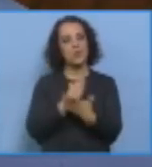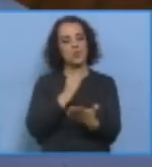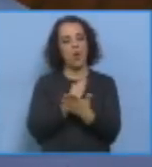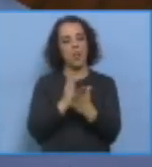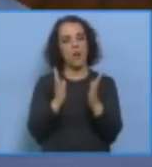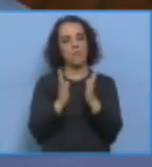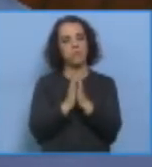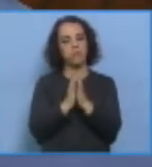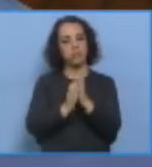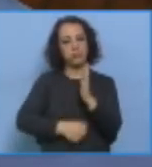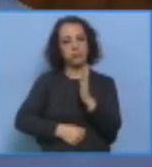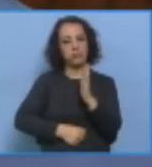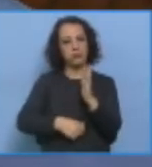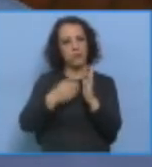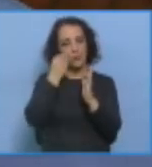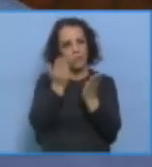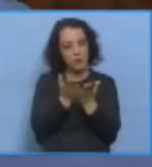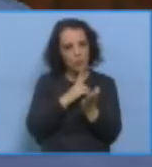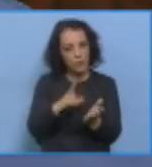Um futuro muito bonito, muito